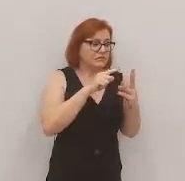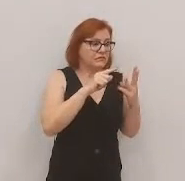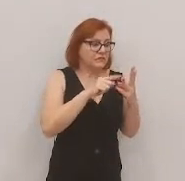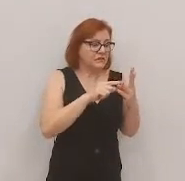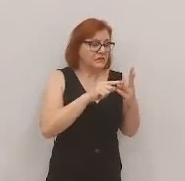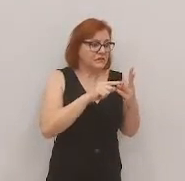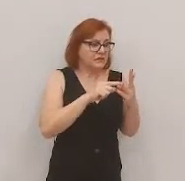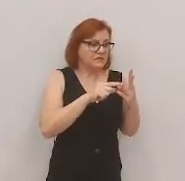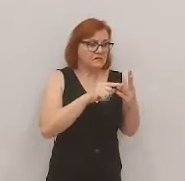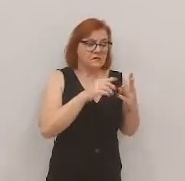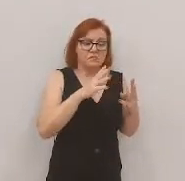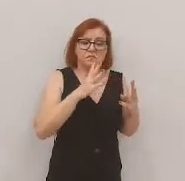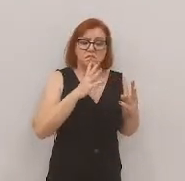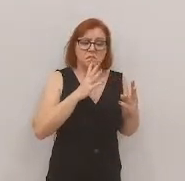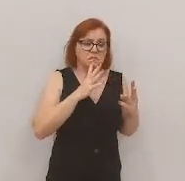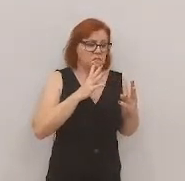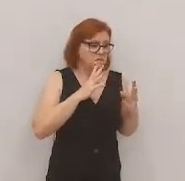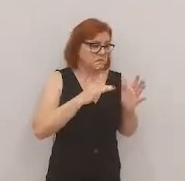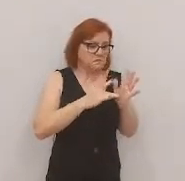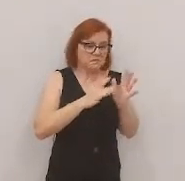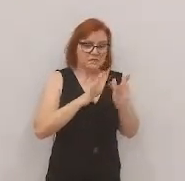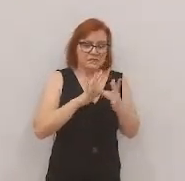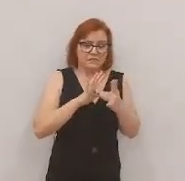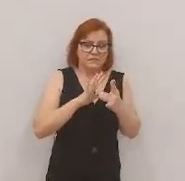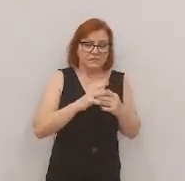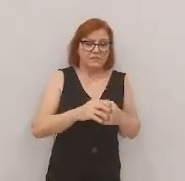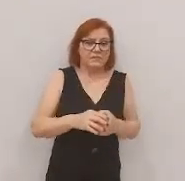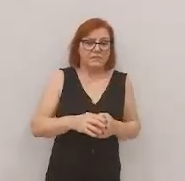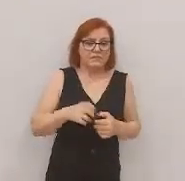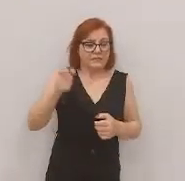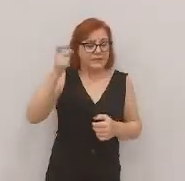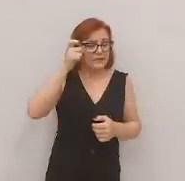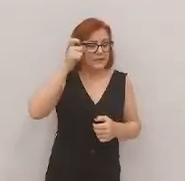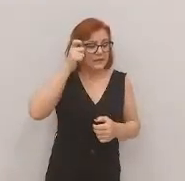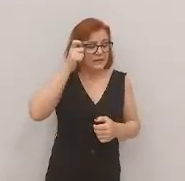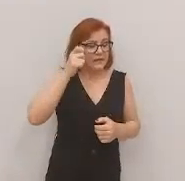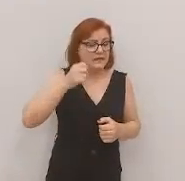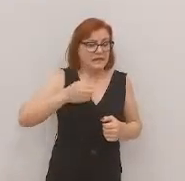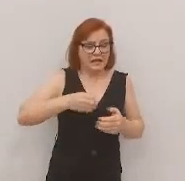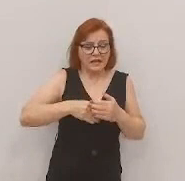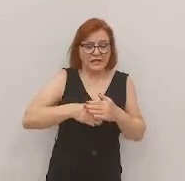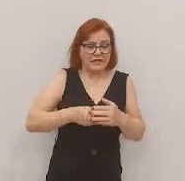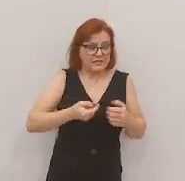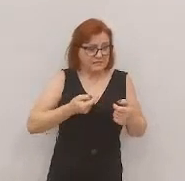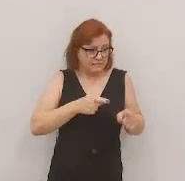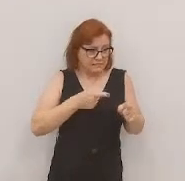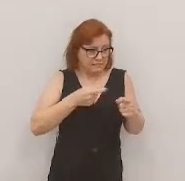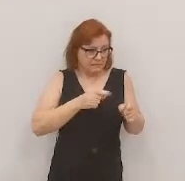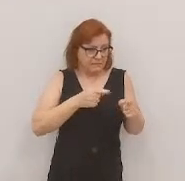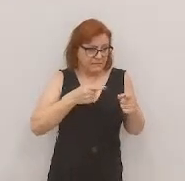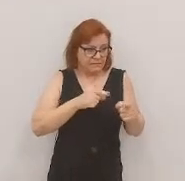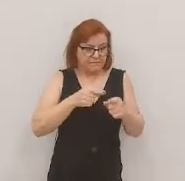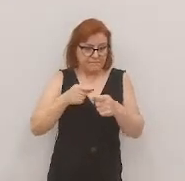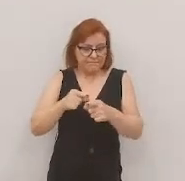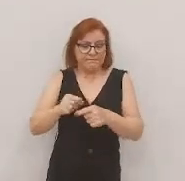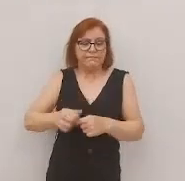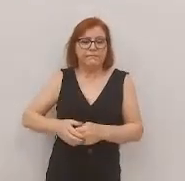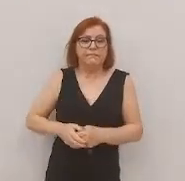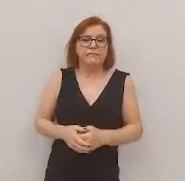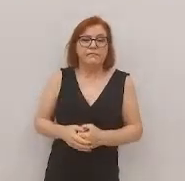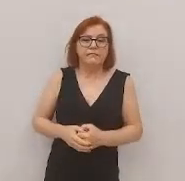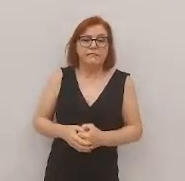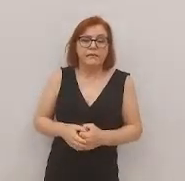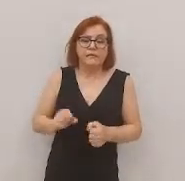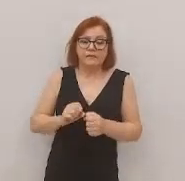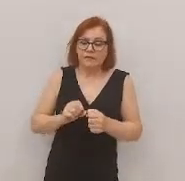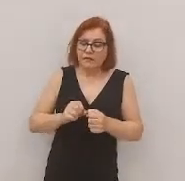isso, irmãos, Satanás por trás, Satanás fazendo tudo aquilo.